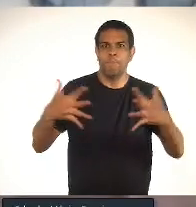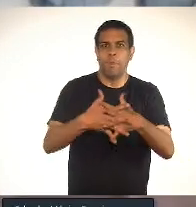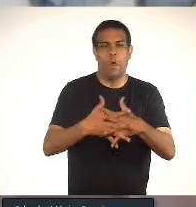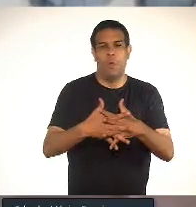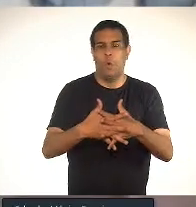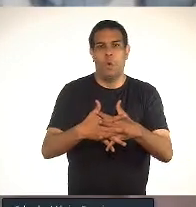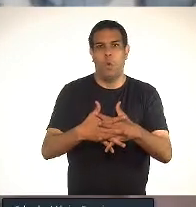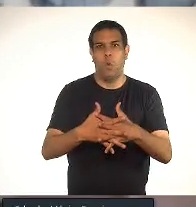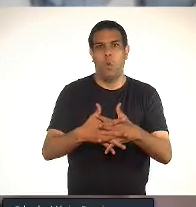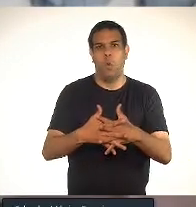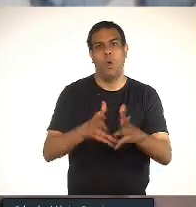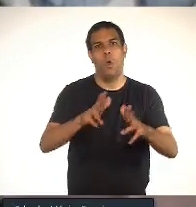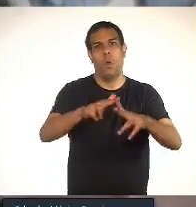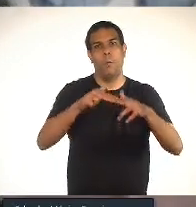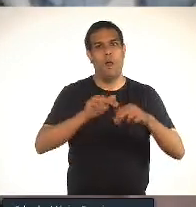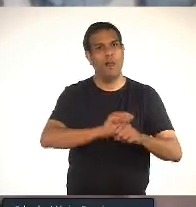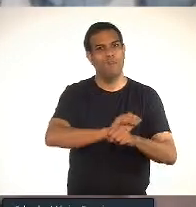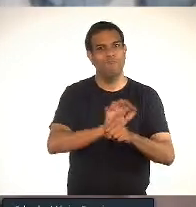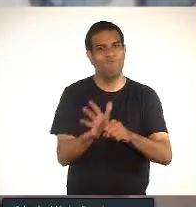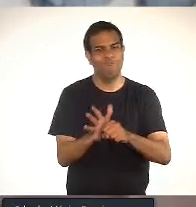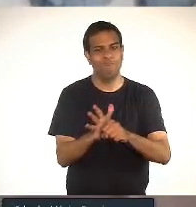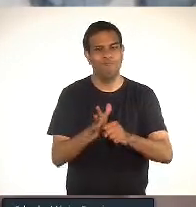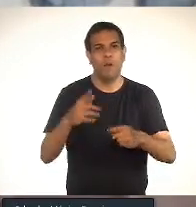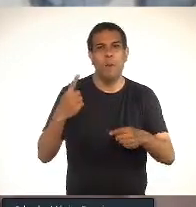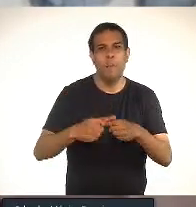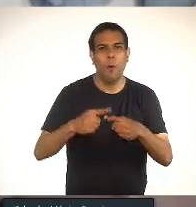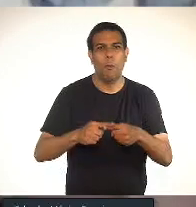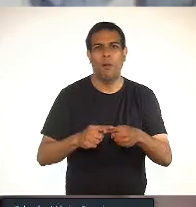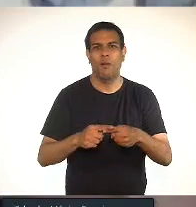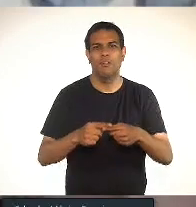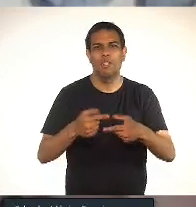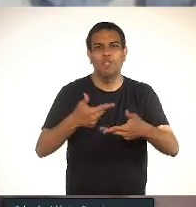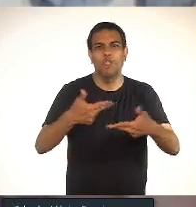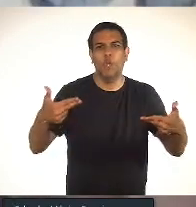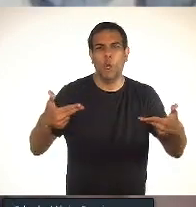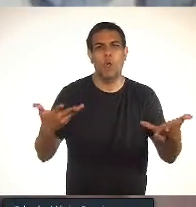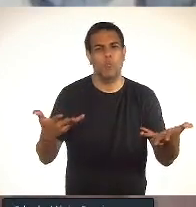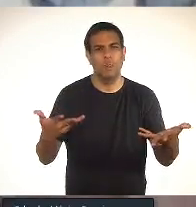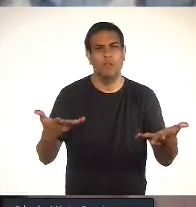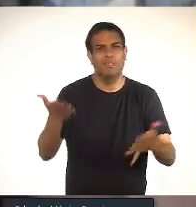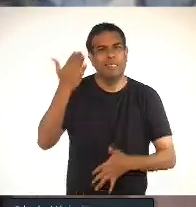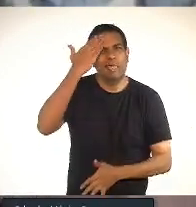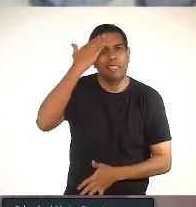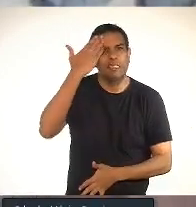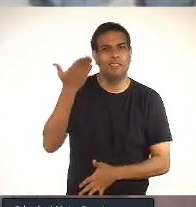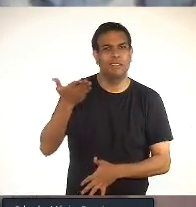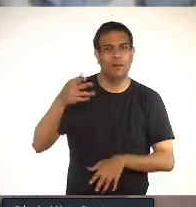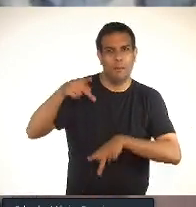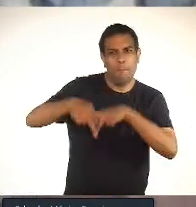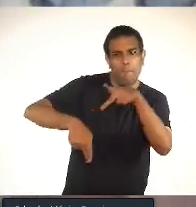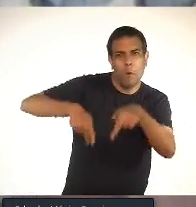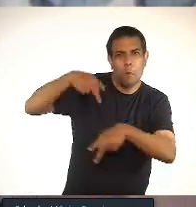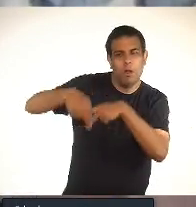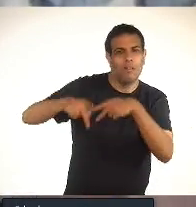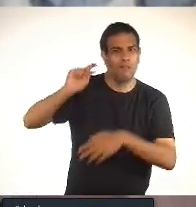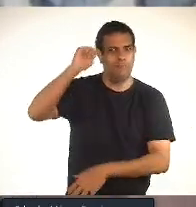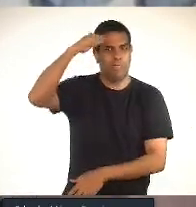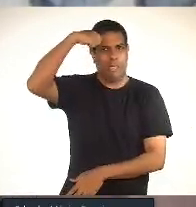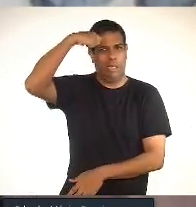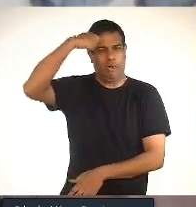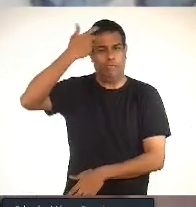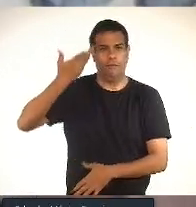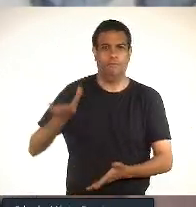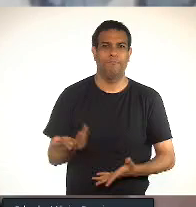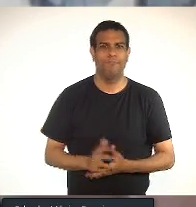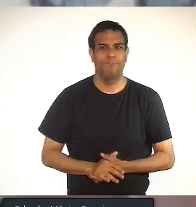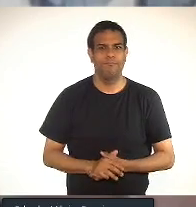ano de 2020. Colocou em xeque muitas questões, sobretudo relativas à população negra, não